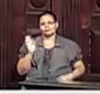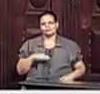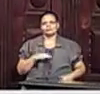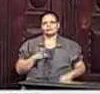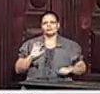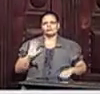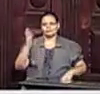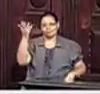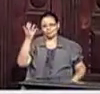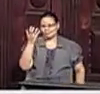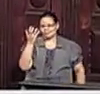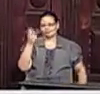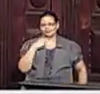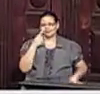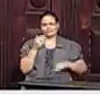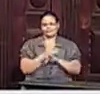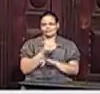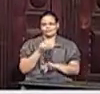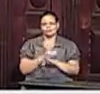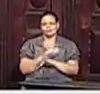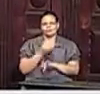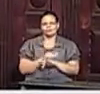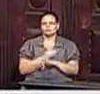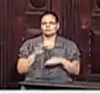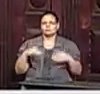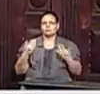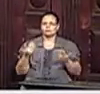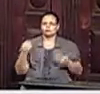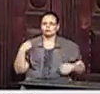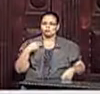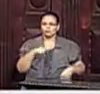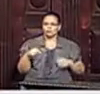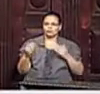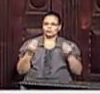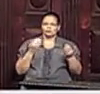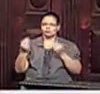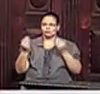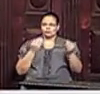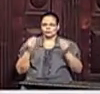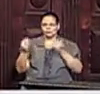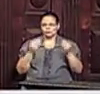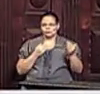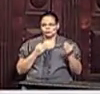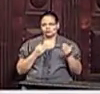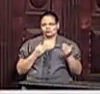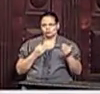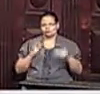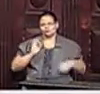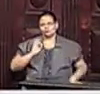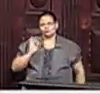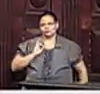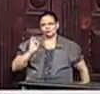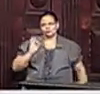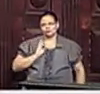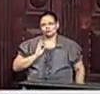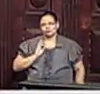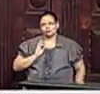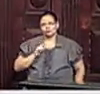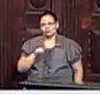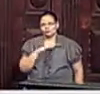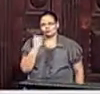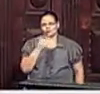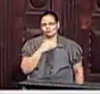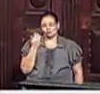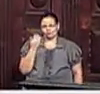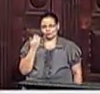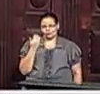tem ficado insustentável. E aí quando a gente compara os índices dos policiais que estão sendo mortos